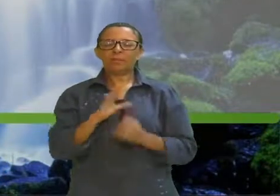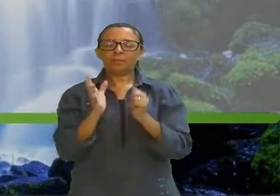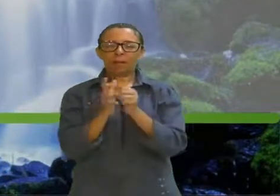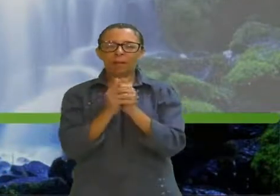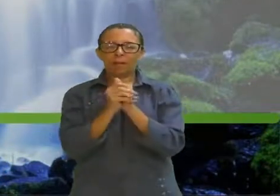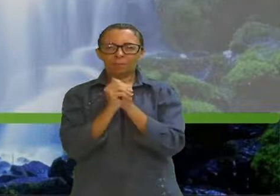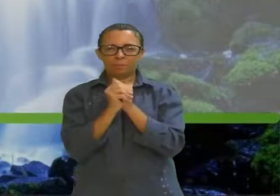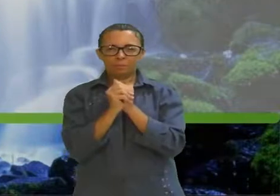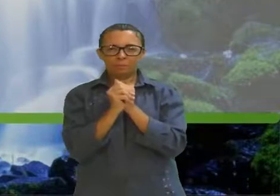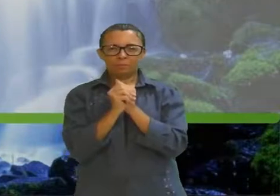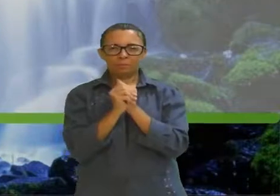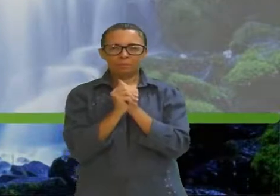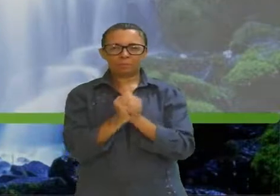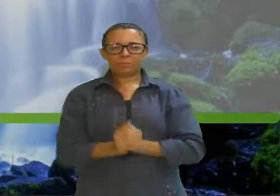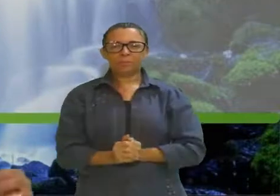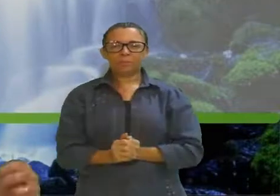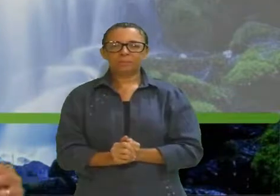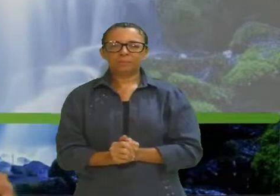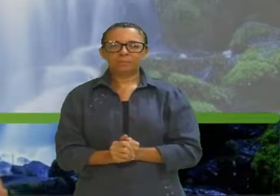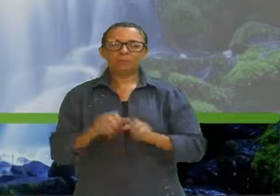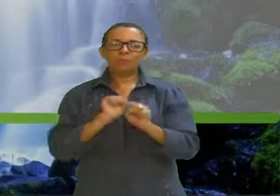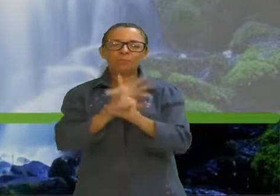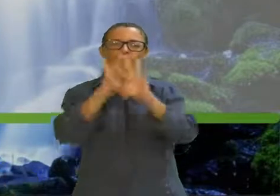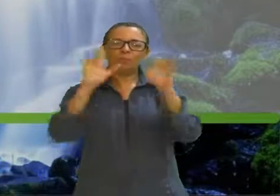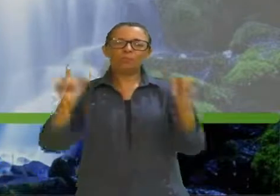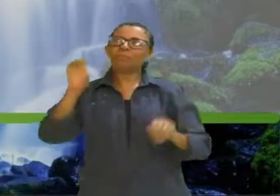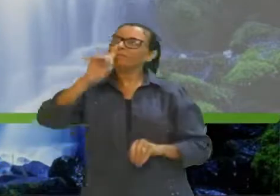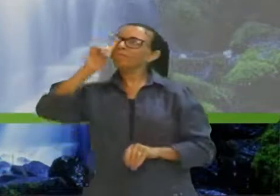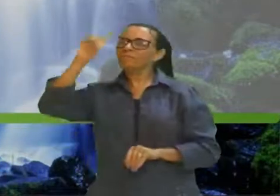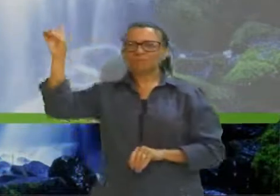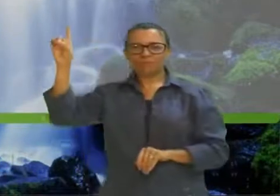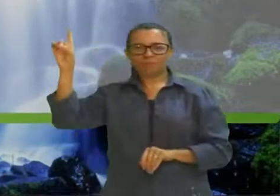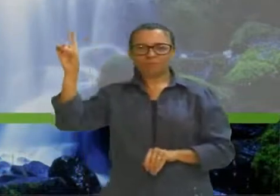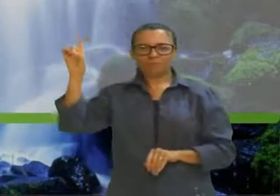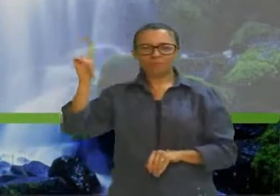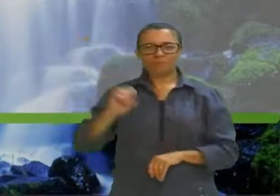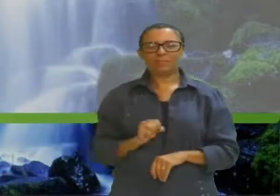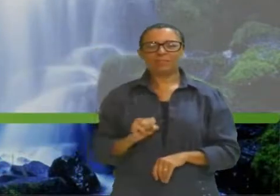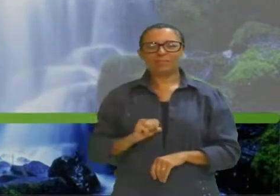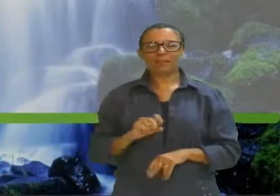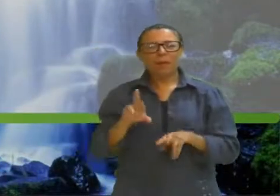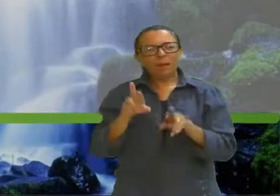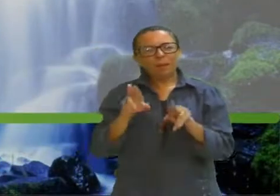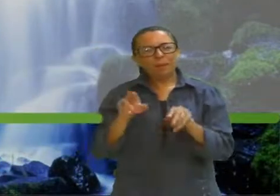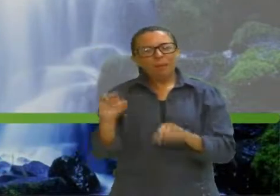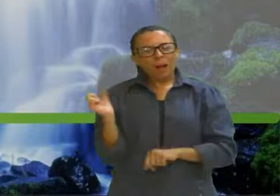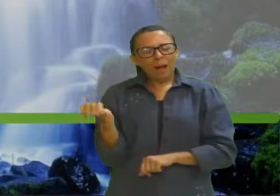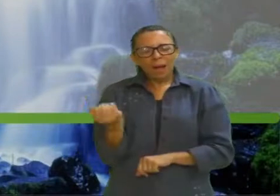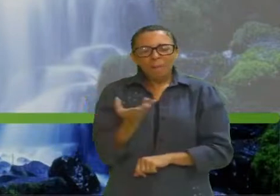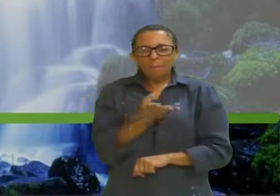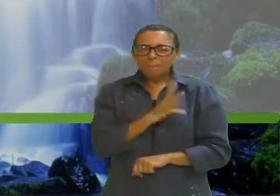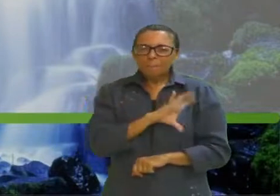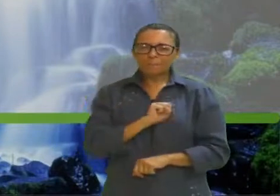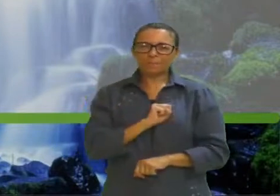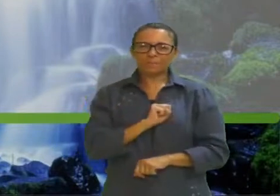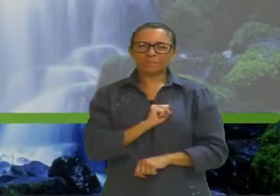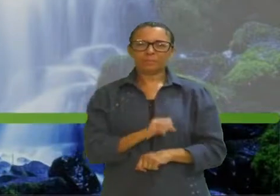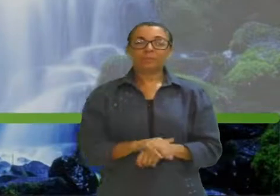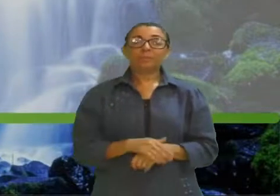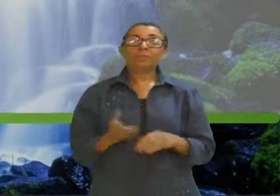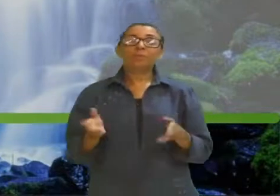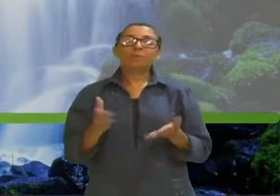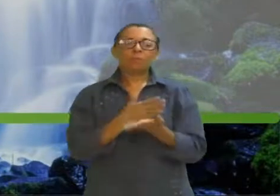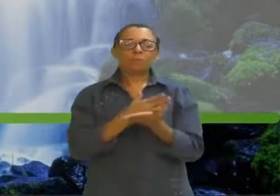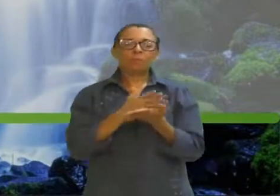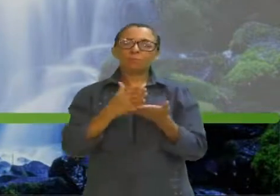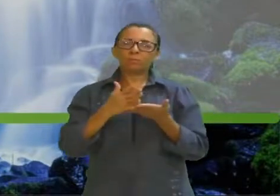Amém, amém e amém. Glória a Deus, amados. Vamos começar a nossa lição de